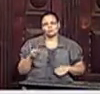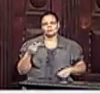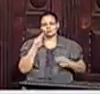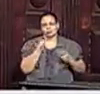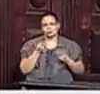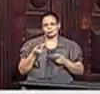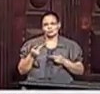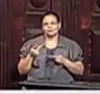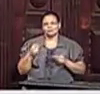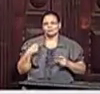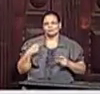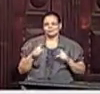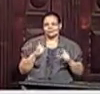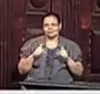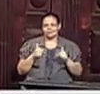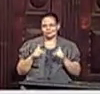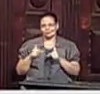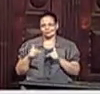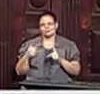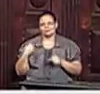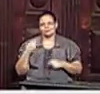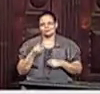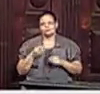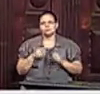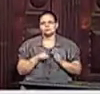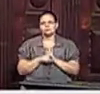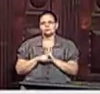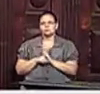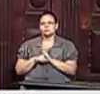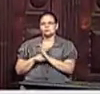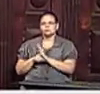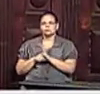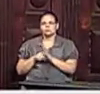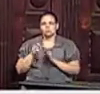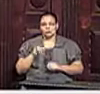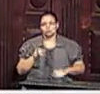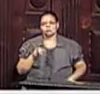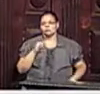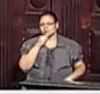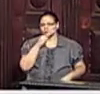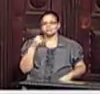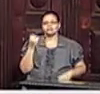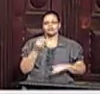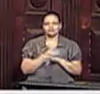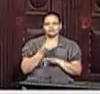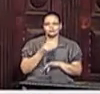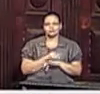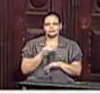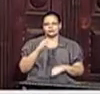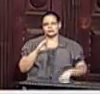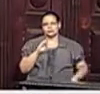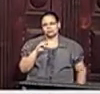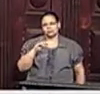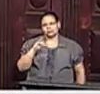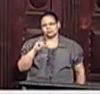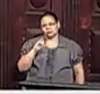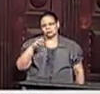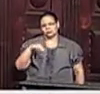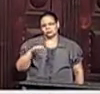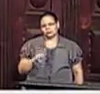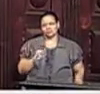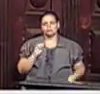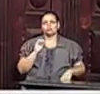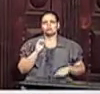serão muito melhor empregados se forem usados para enfrentar a criminalidade que está tomando conta da